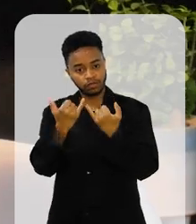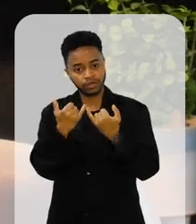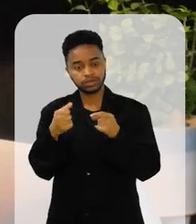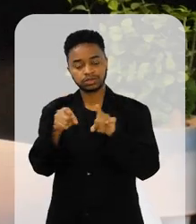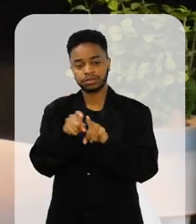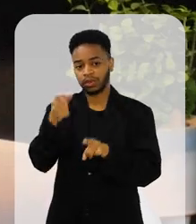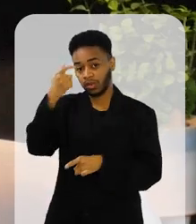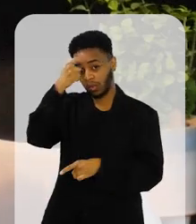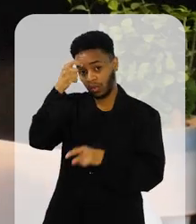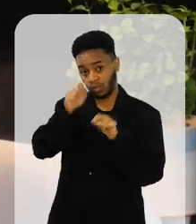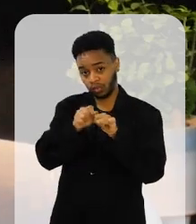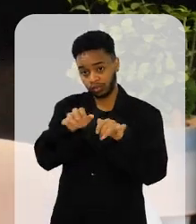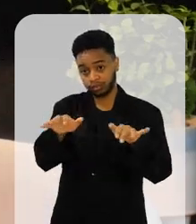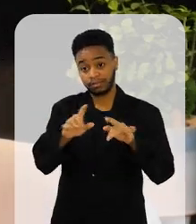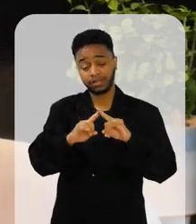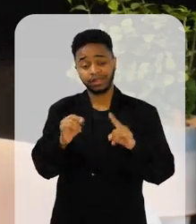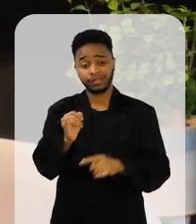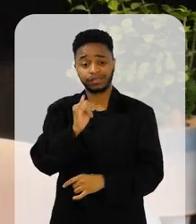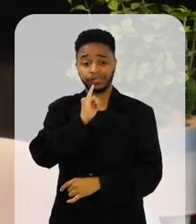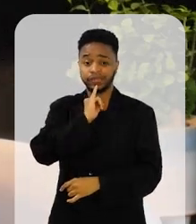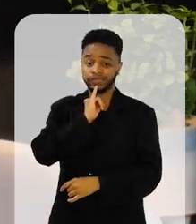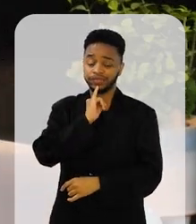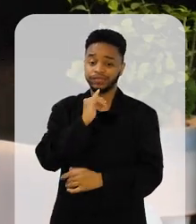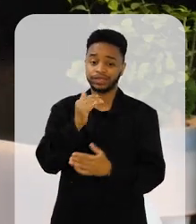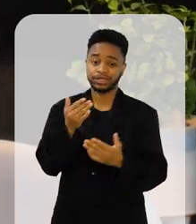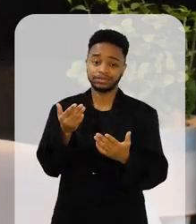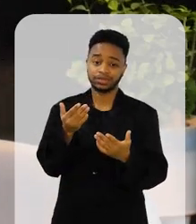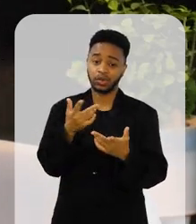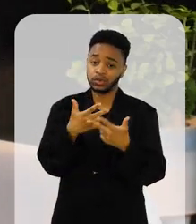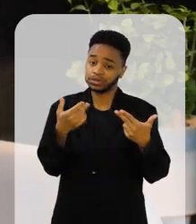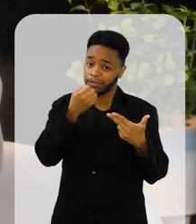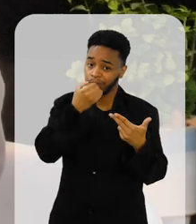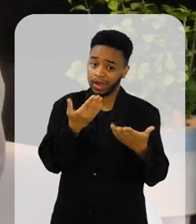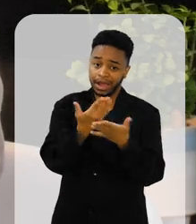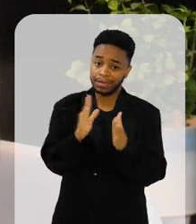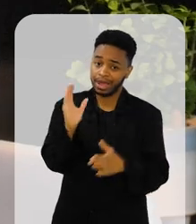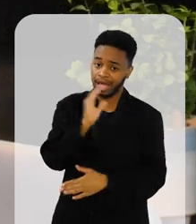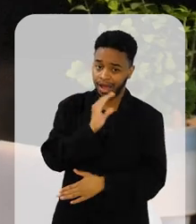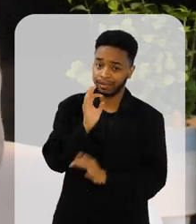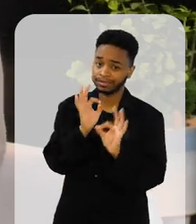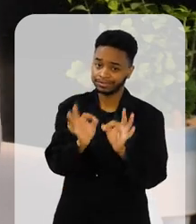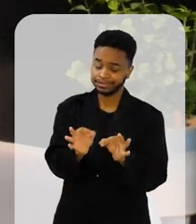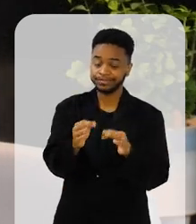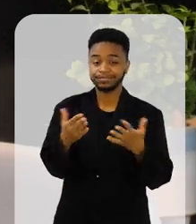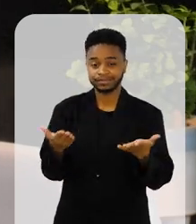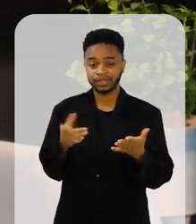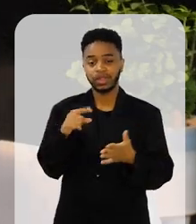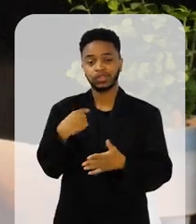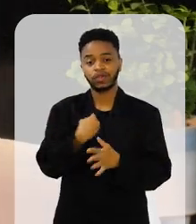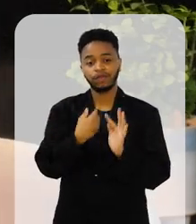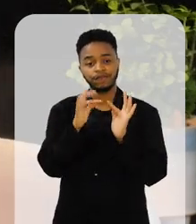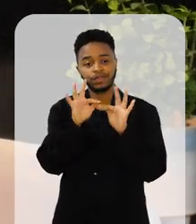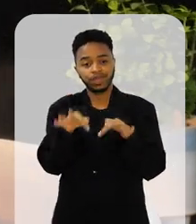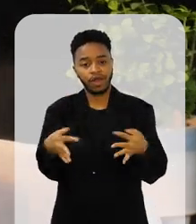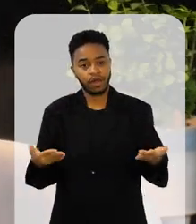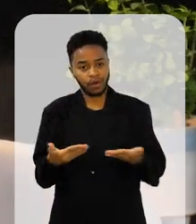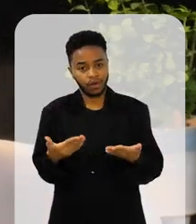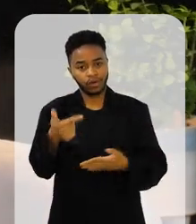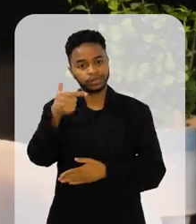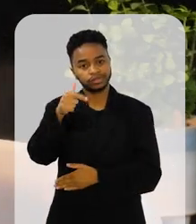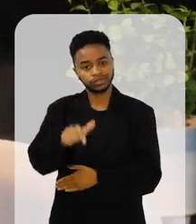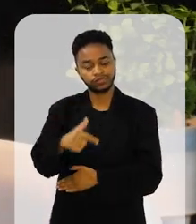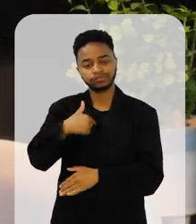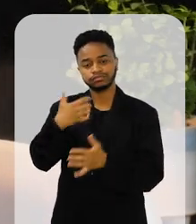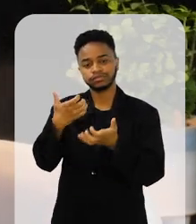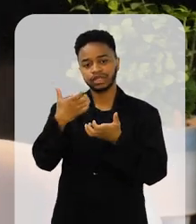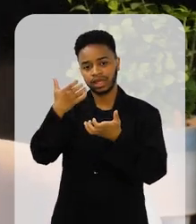de conscientização. Infelizmente, tudo que é bom dura pouco. O Toda Mulher está chegando ao final. Mais uma